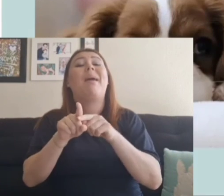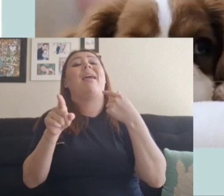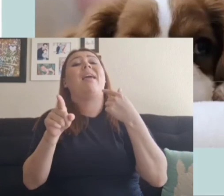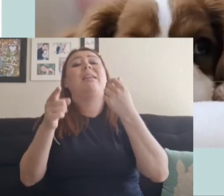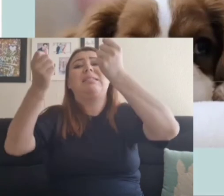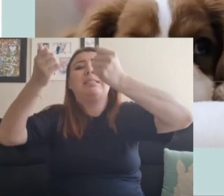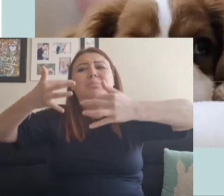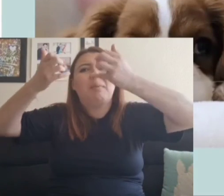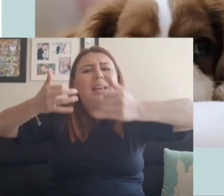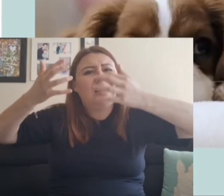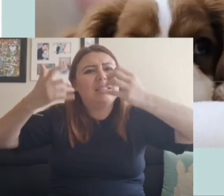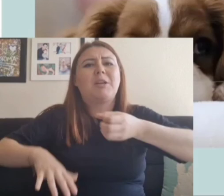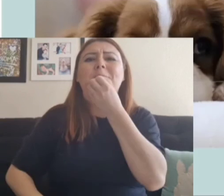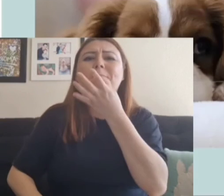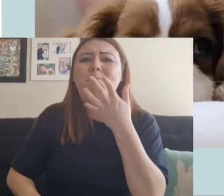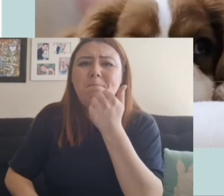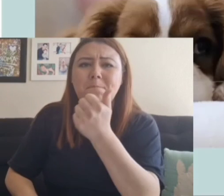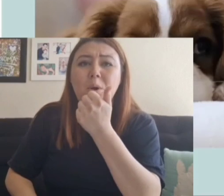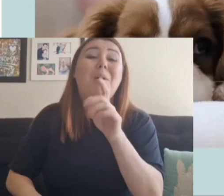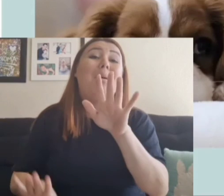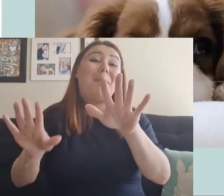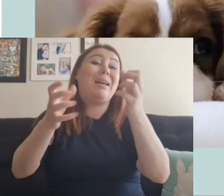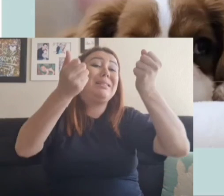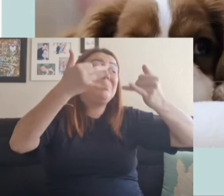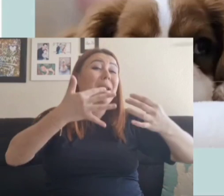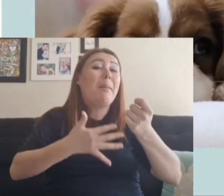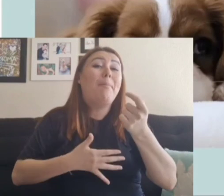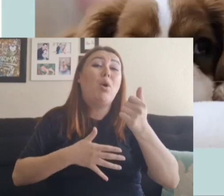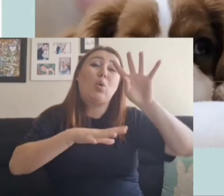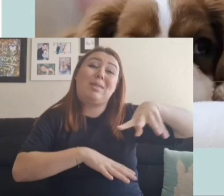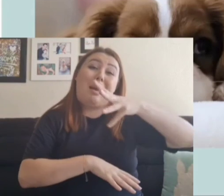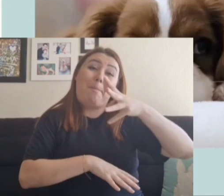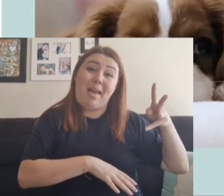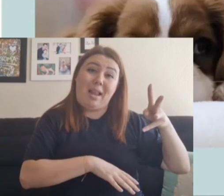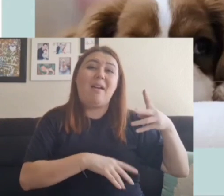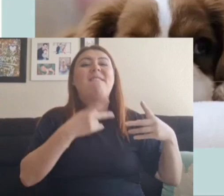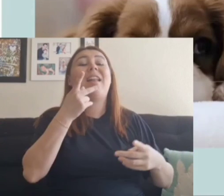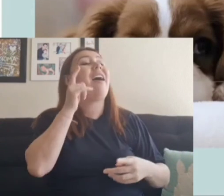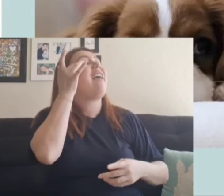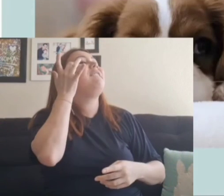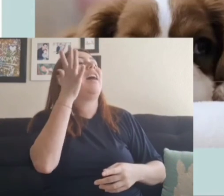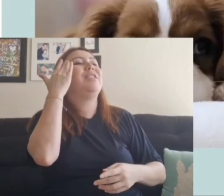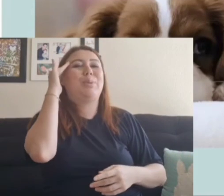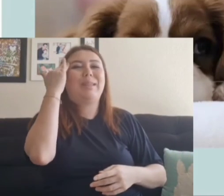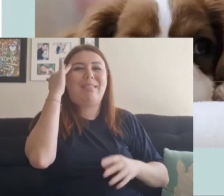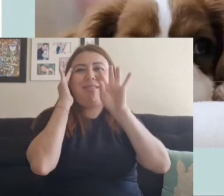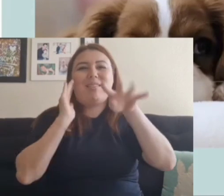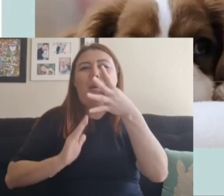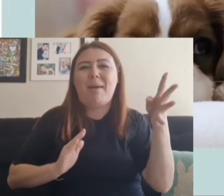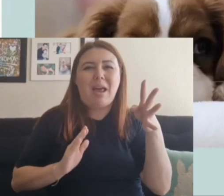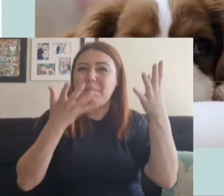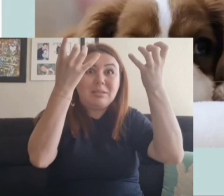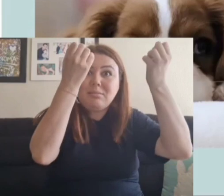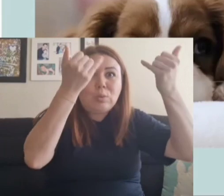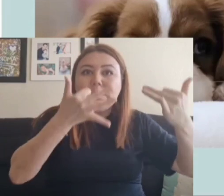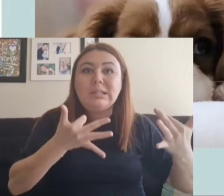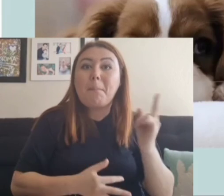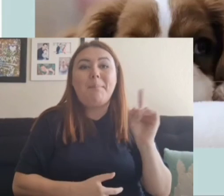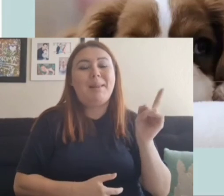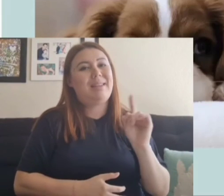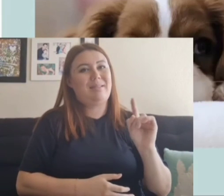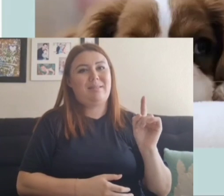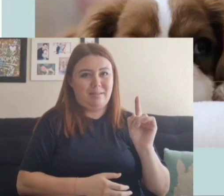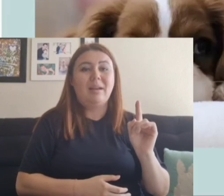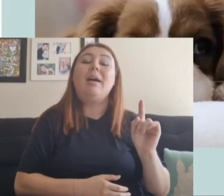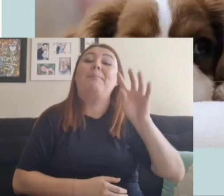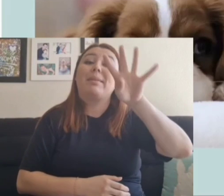tabelas também têm marcações muito ruins de diferenciar, principalmente quando há sobreposição de informações. A gente encontrou comentários